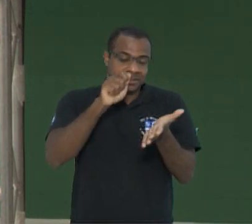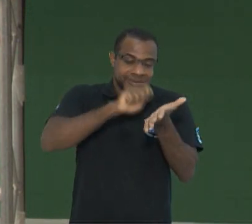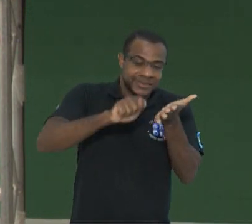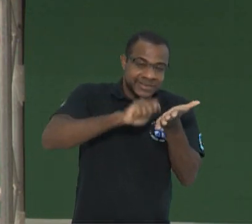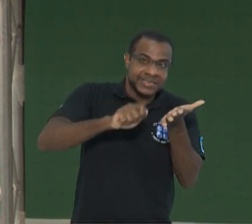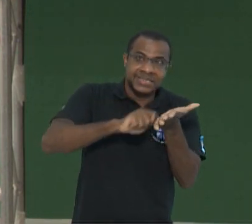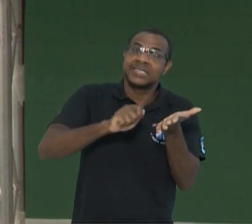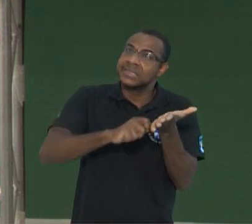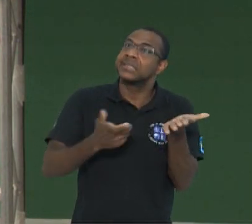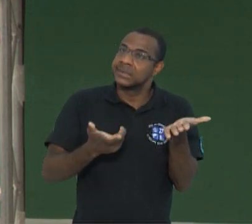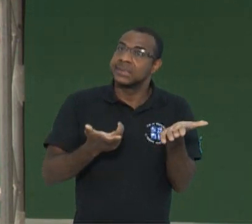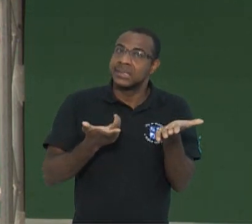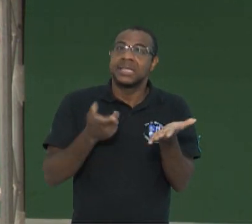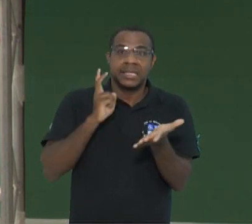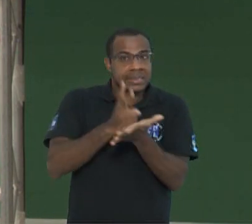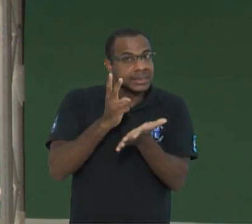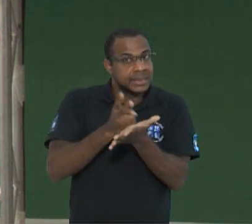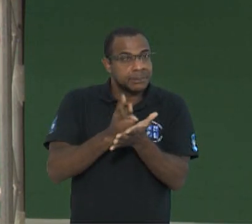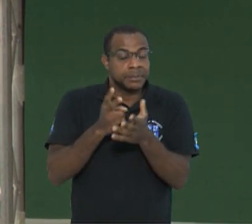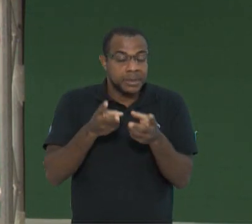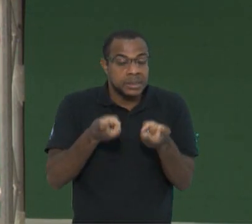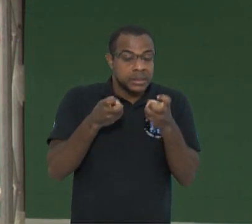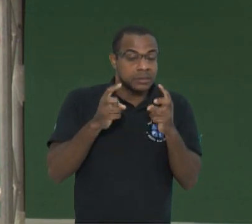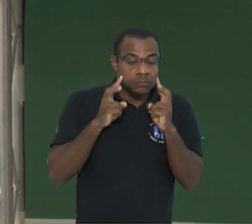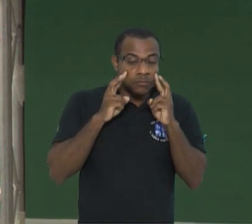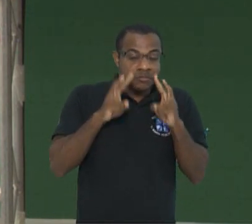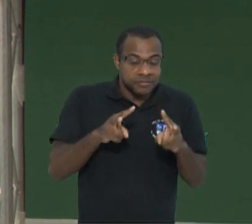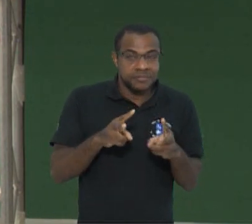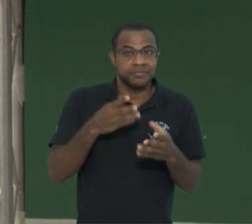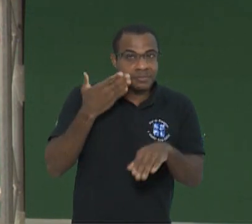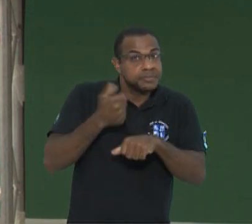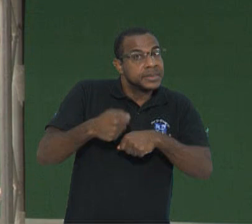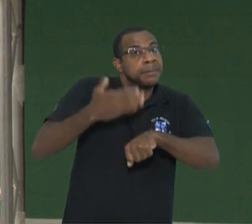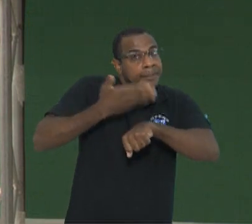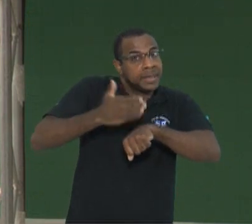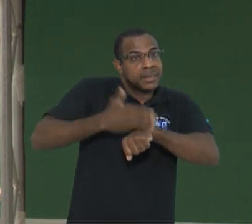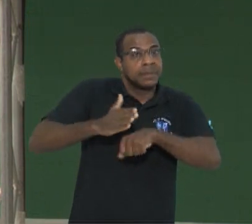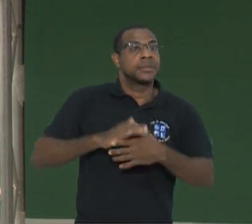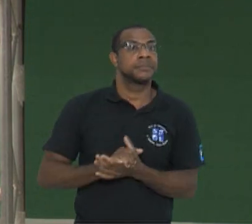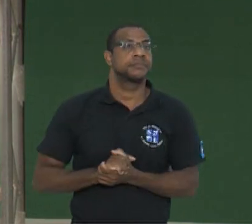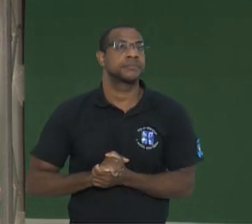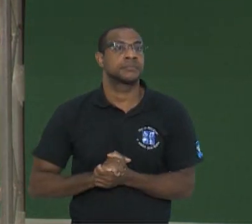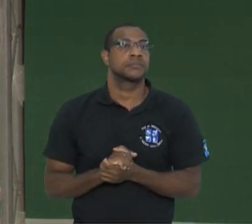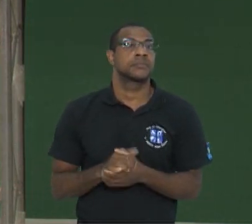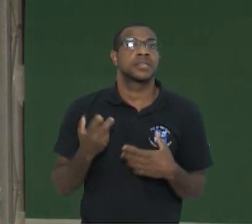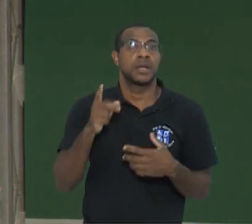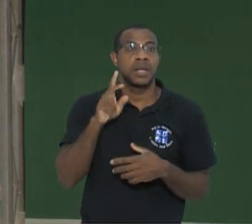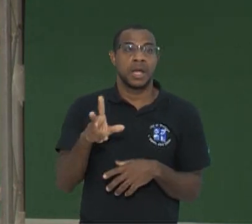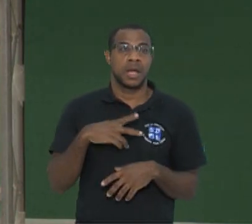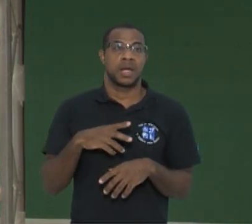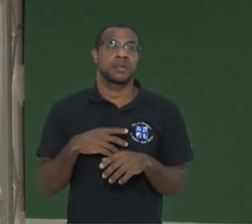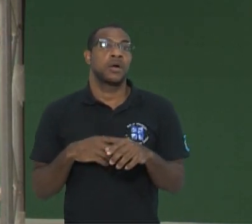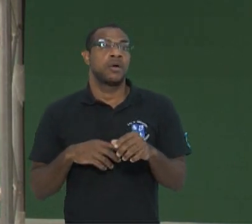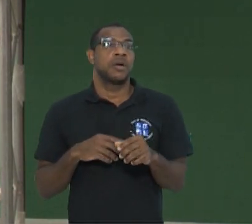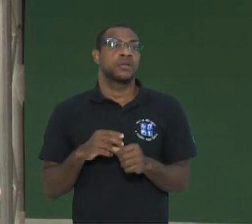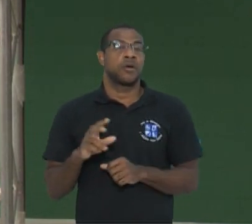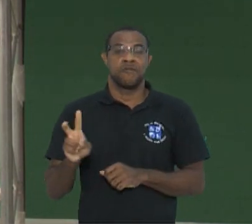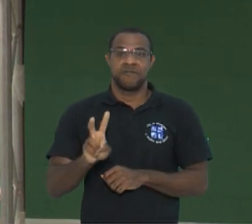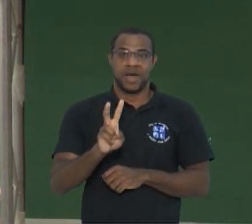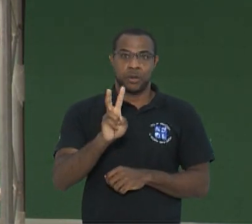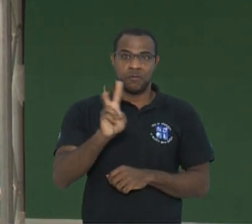essa habilidade, conseguir enxergar isso se você praticar, tá? Então aqui os valores 4 e